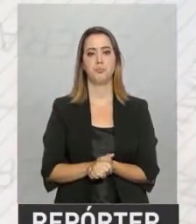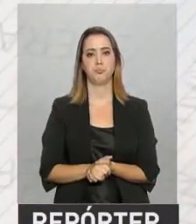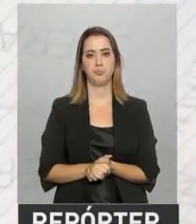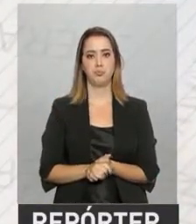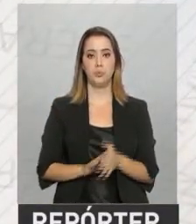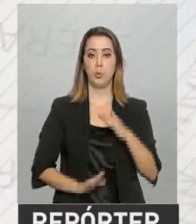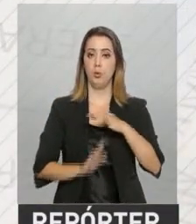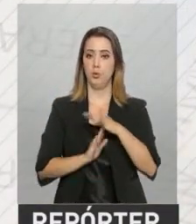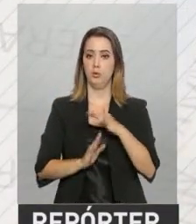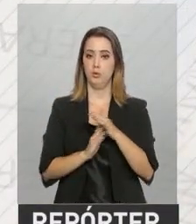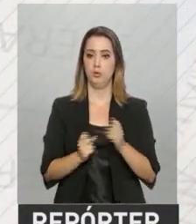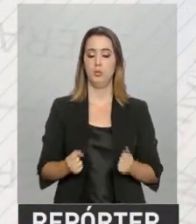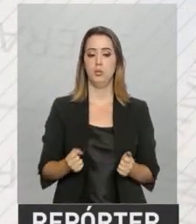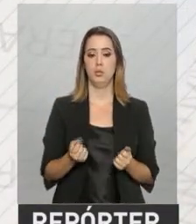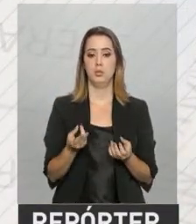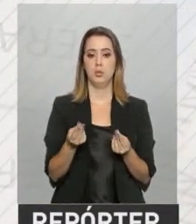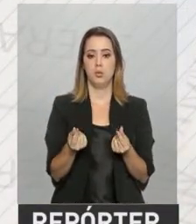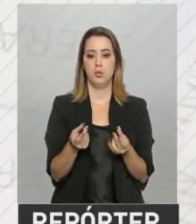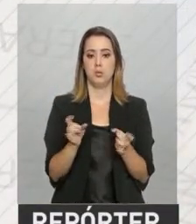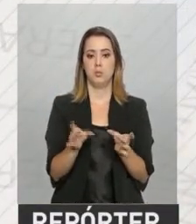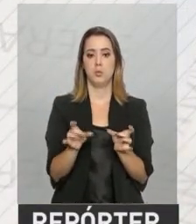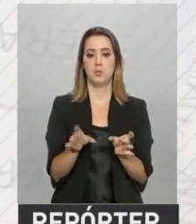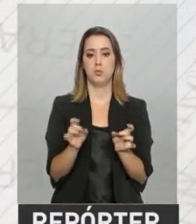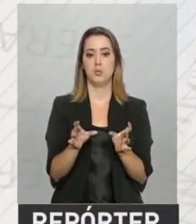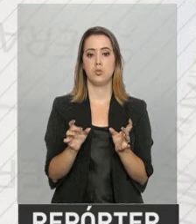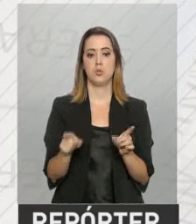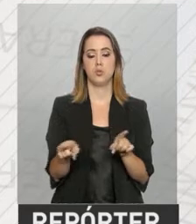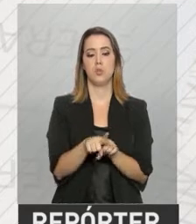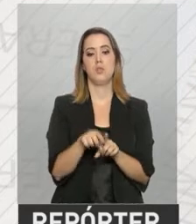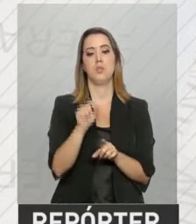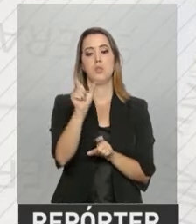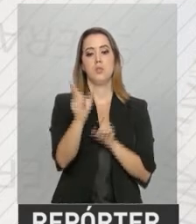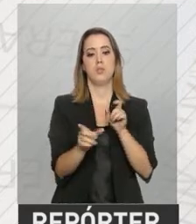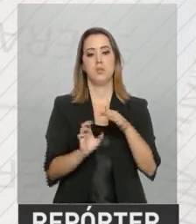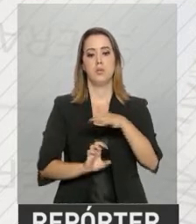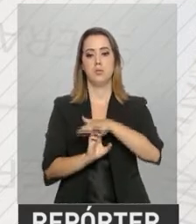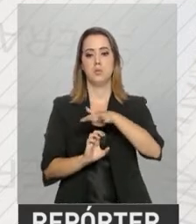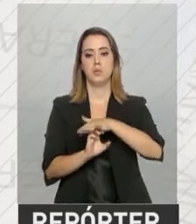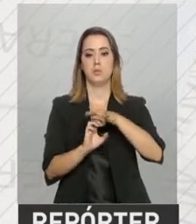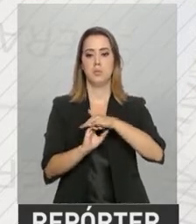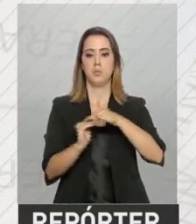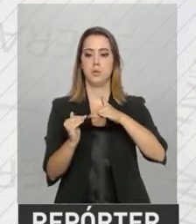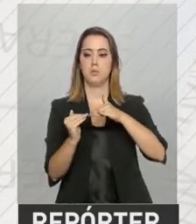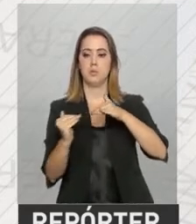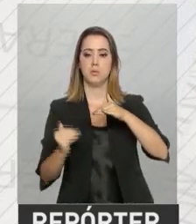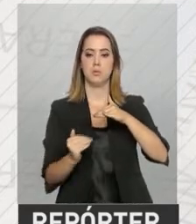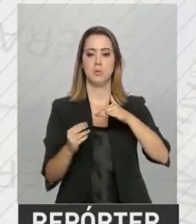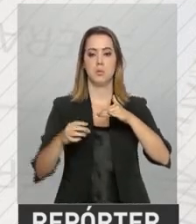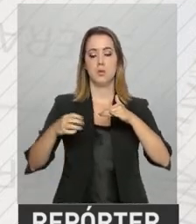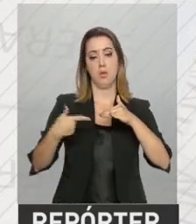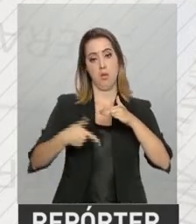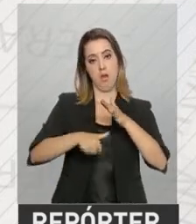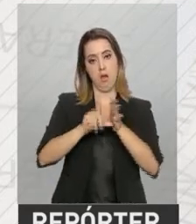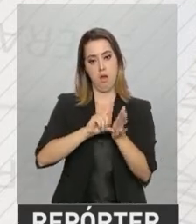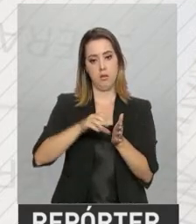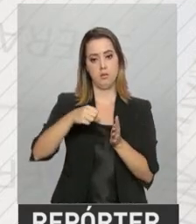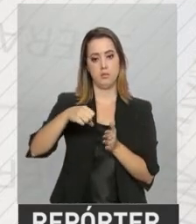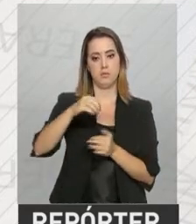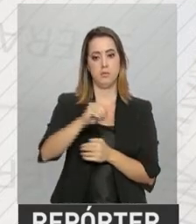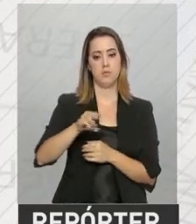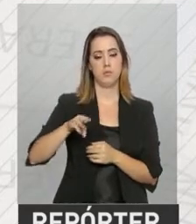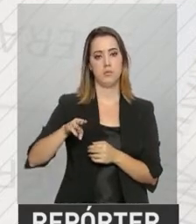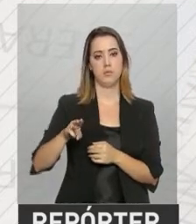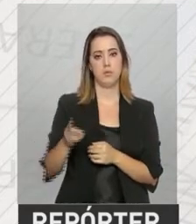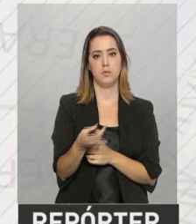faturamento para ser enquadrada como micro pequena e média empresa passa de 90 milhões de reais para